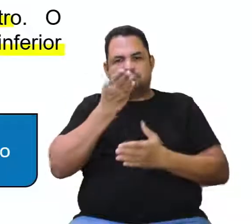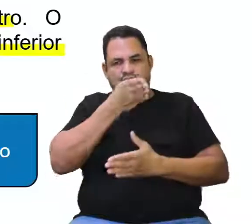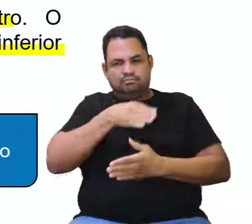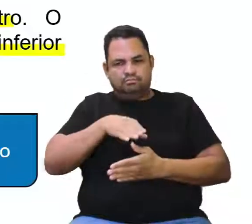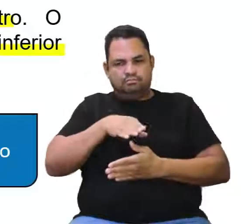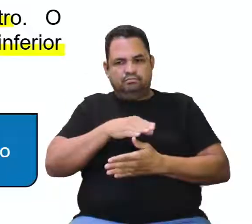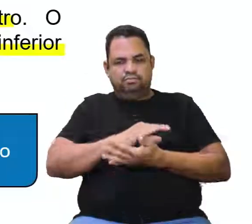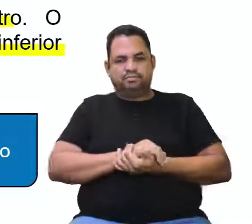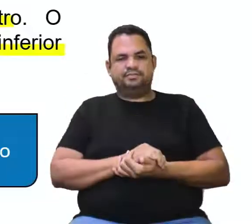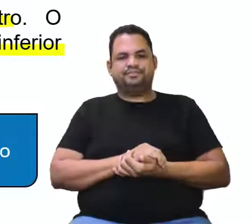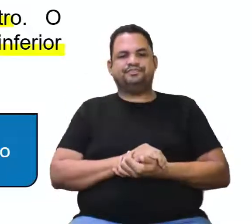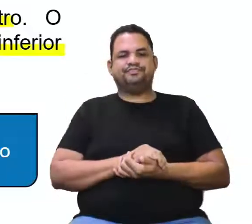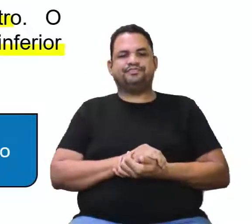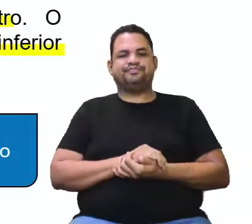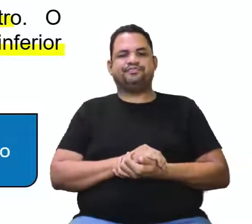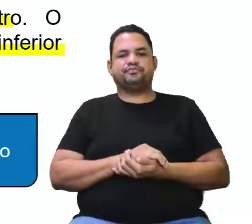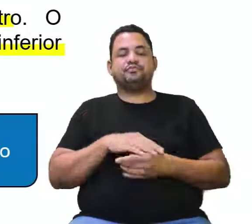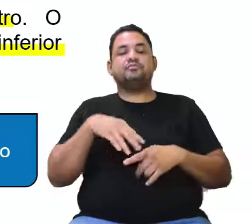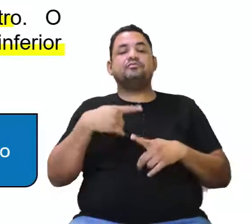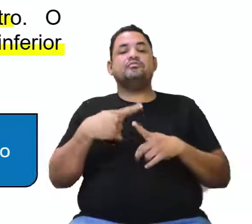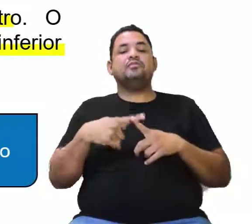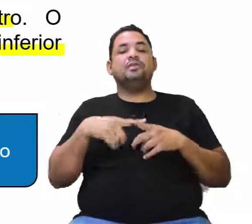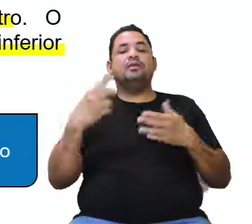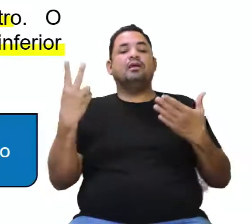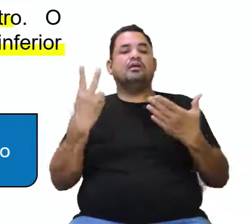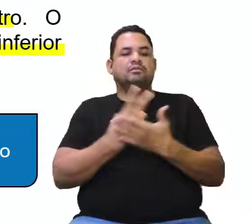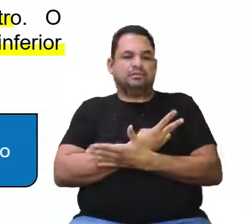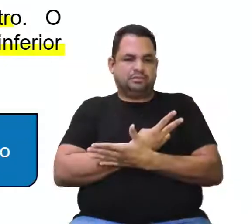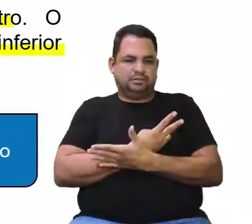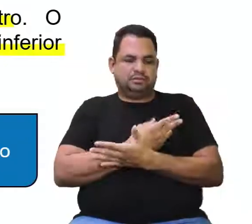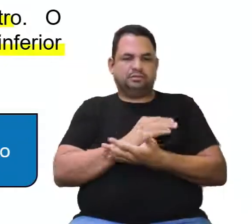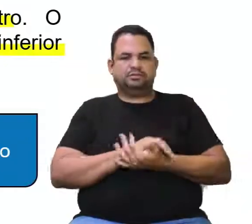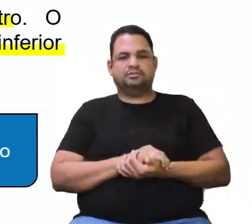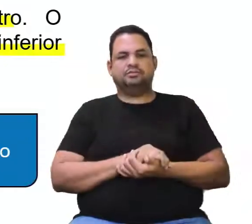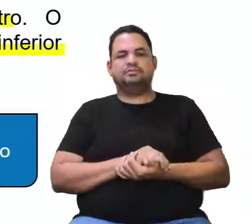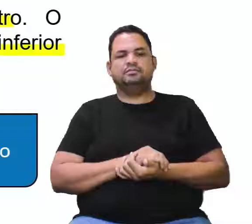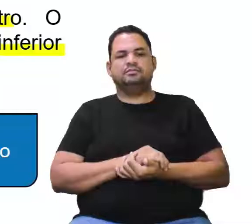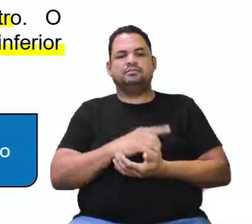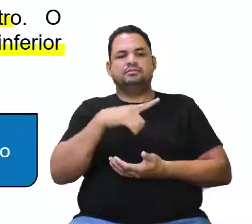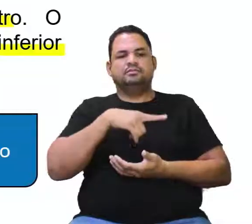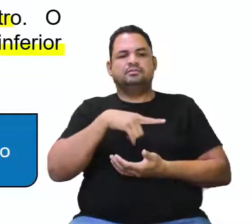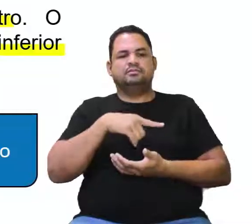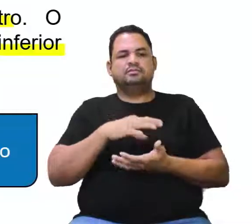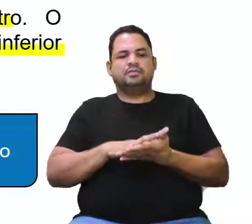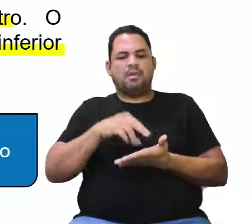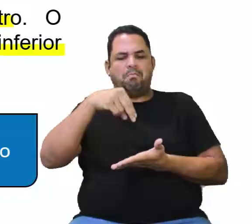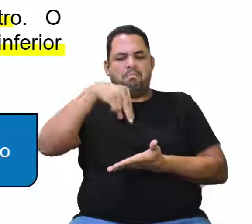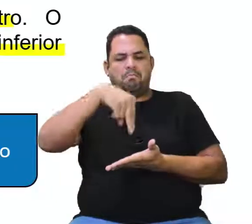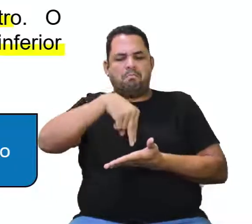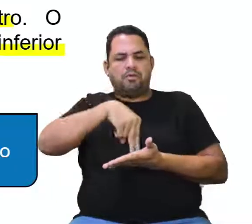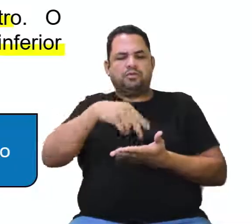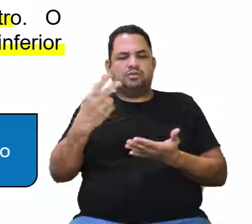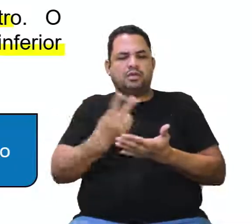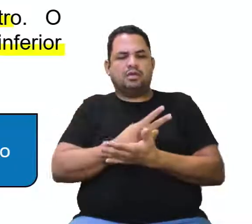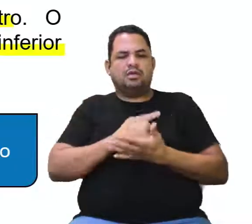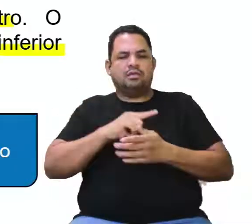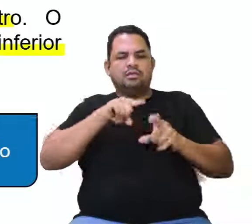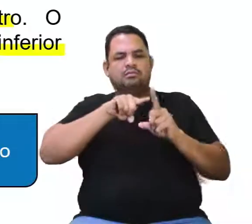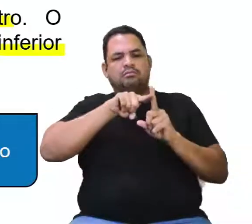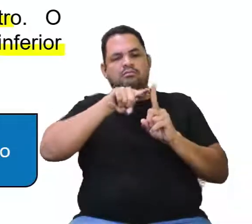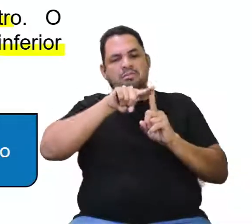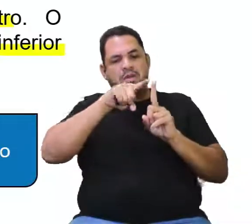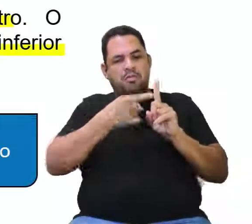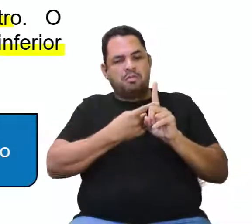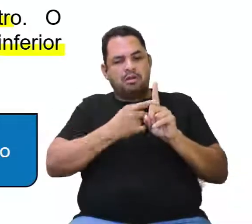desvios. E aí, quais que seriam as causas mais comuns, professora Iris? A gente tem a má postura, a gravidez,